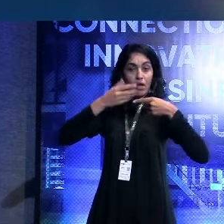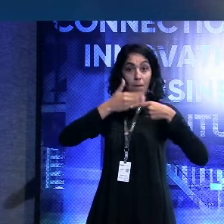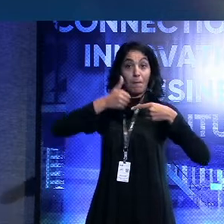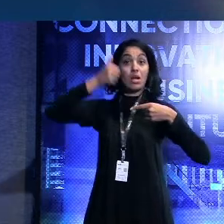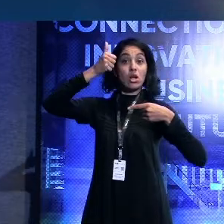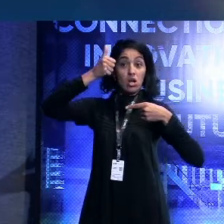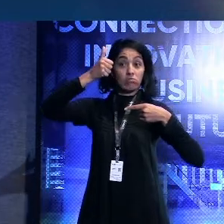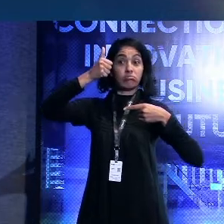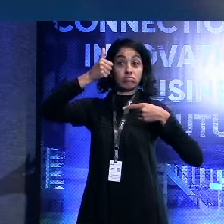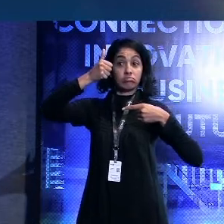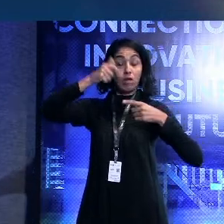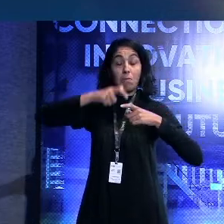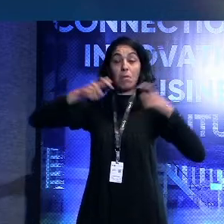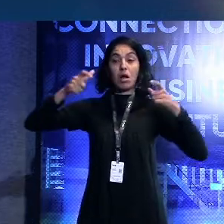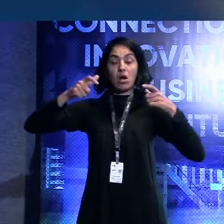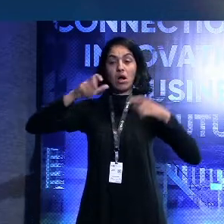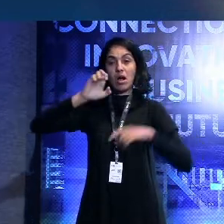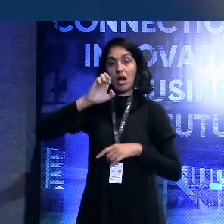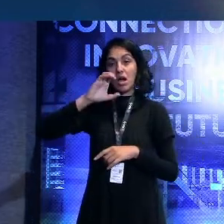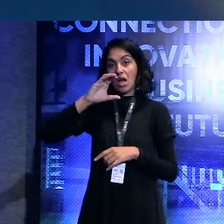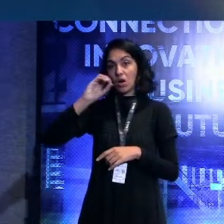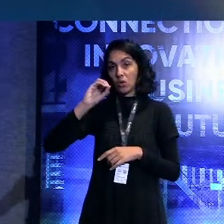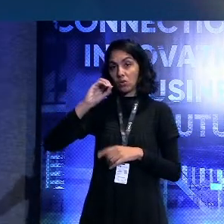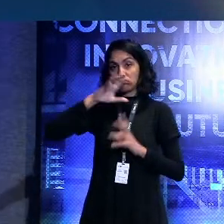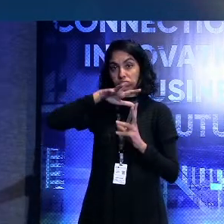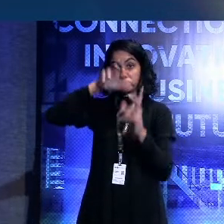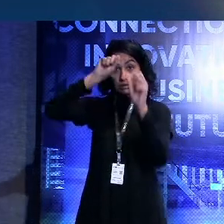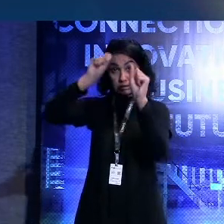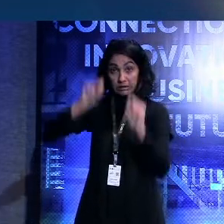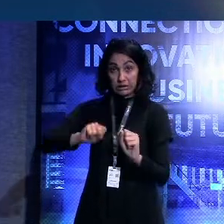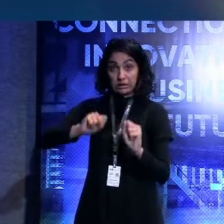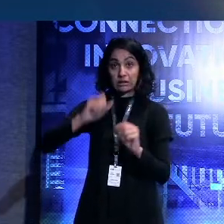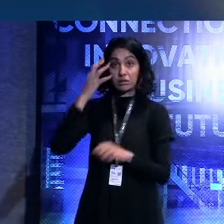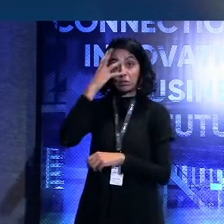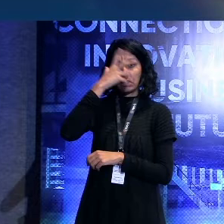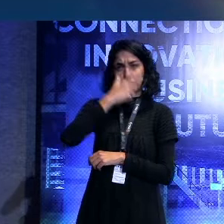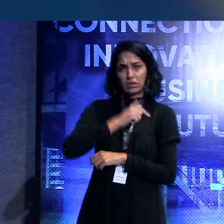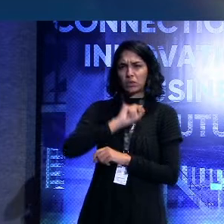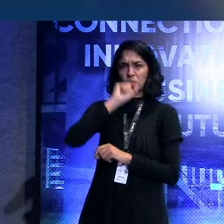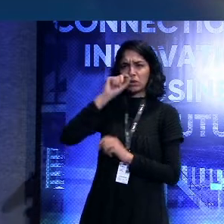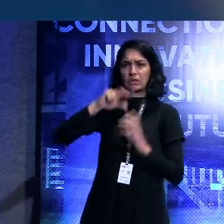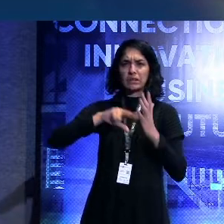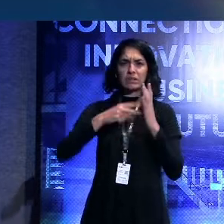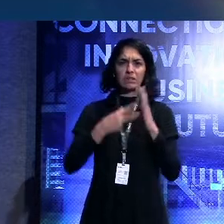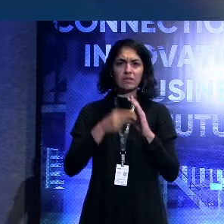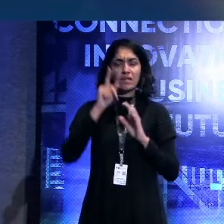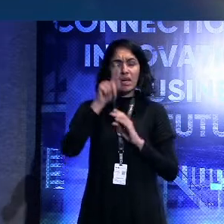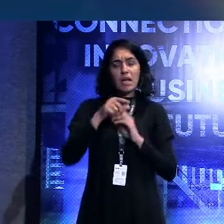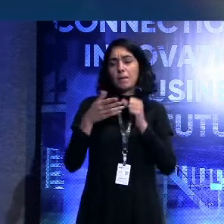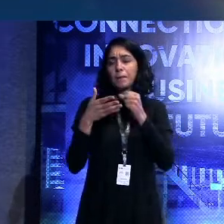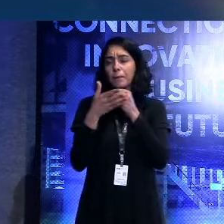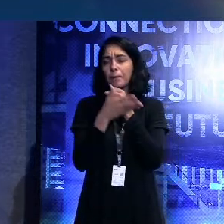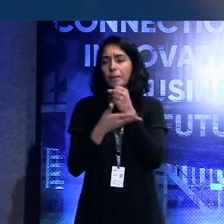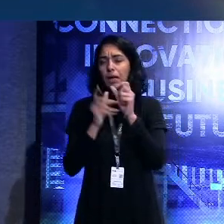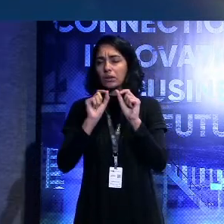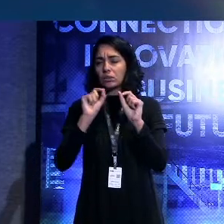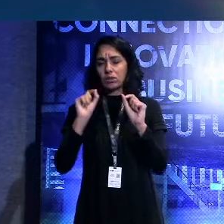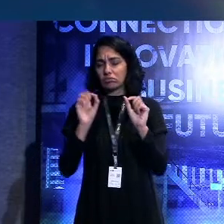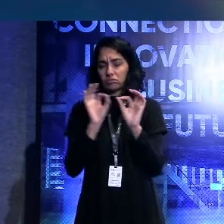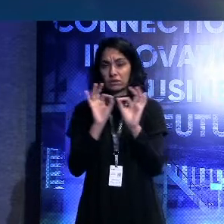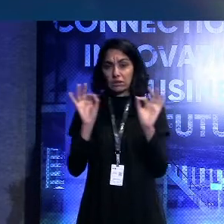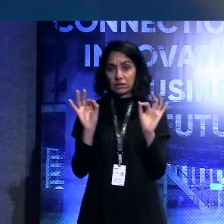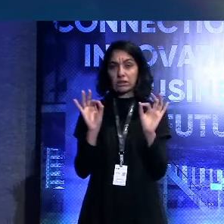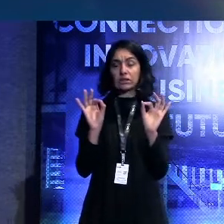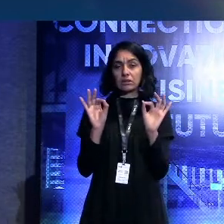ecossistema de beleza do mundo. E o que isso quer dizer, né, de fato, como ecossistema? O ecossistema ele é basicamente, né, dando uma definição um pouquinho